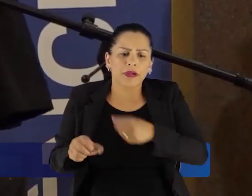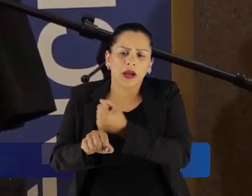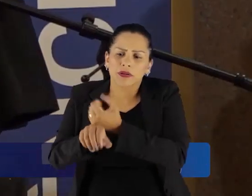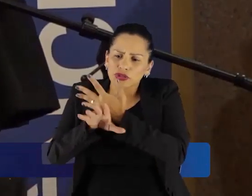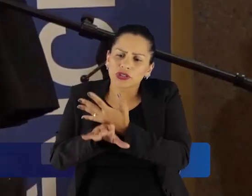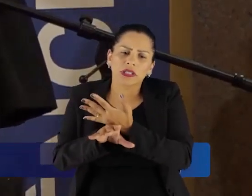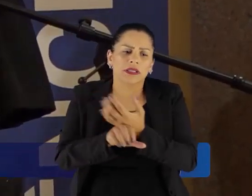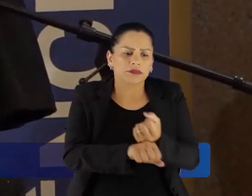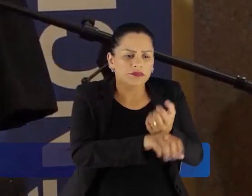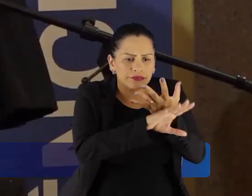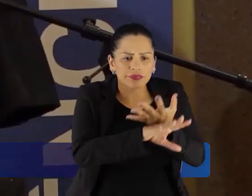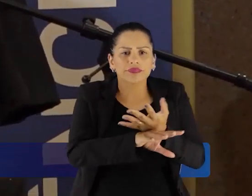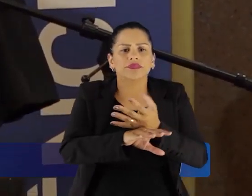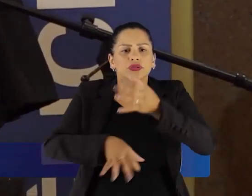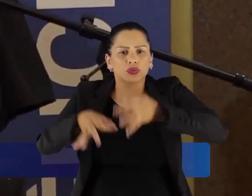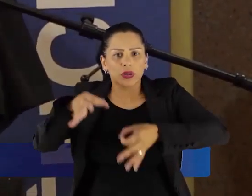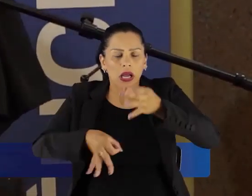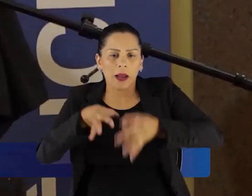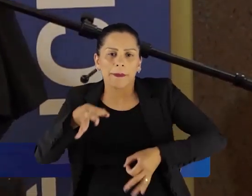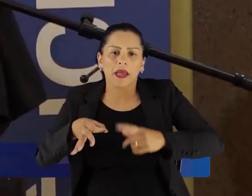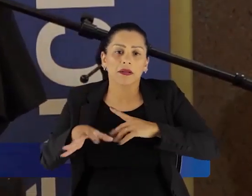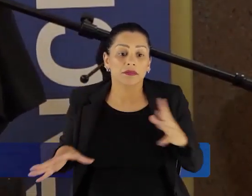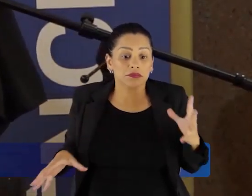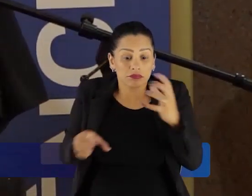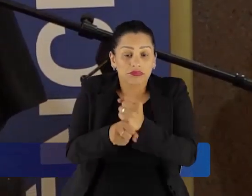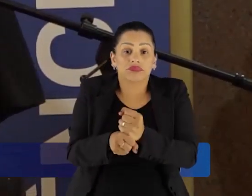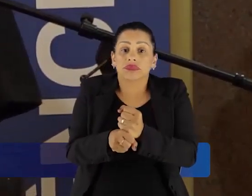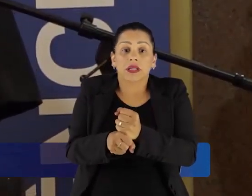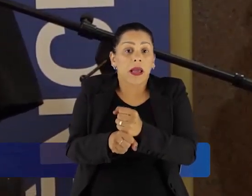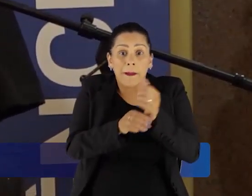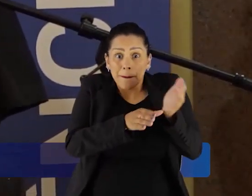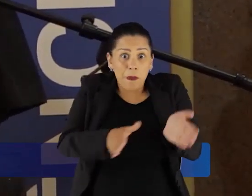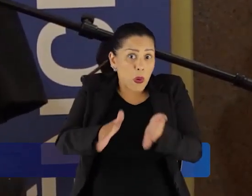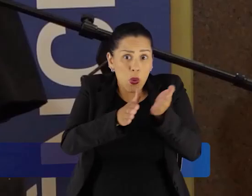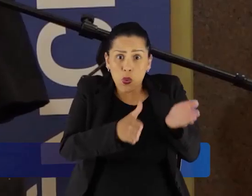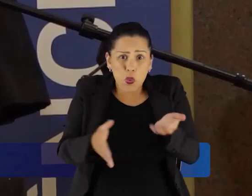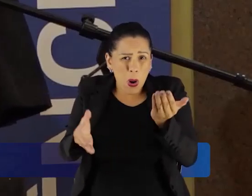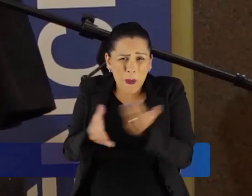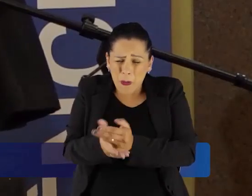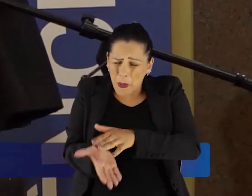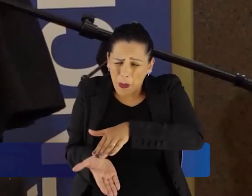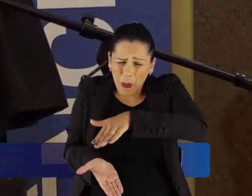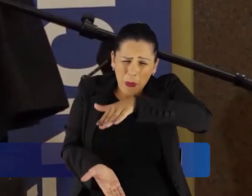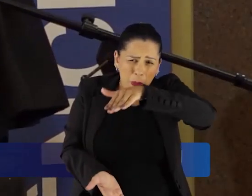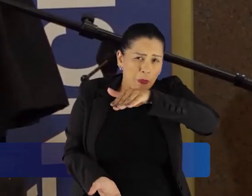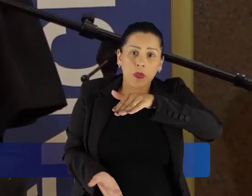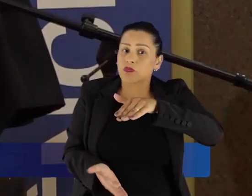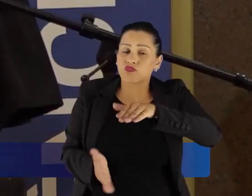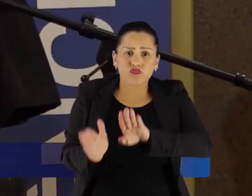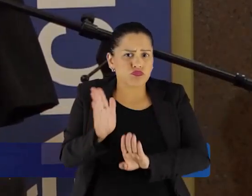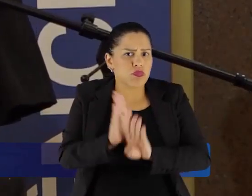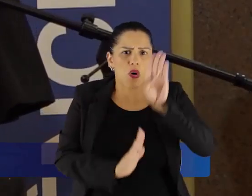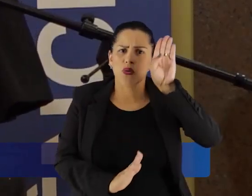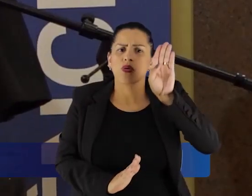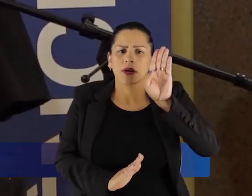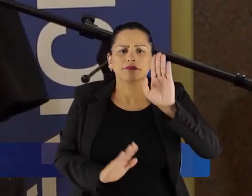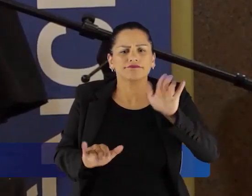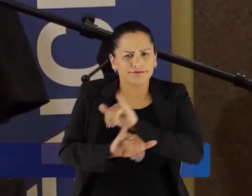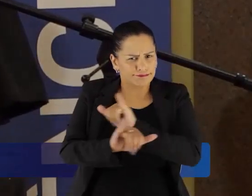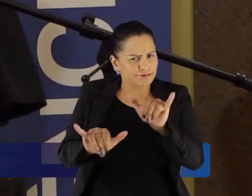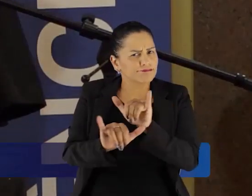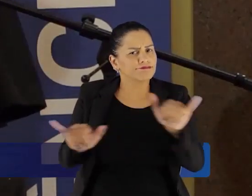nos permitirão atingir números expressivos de produtividade como amplamente divulgado